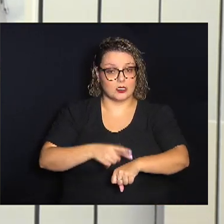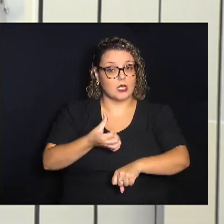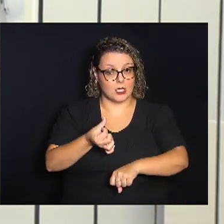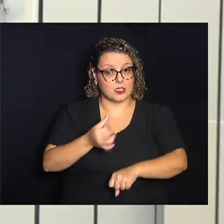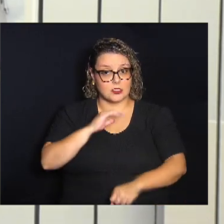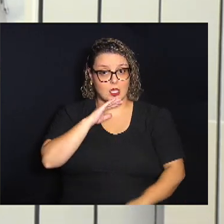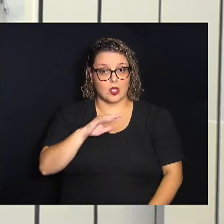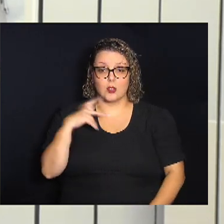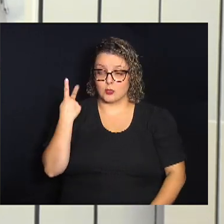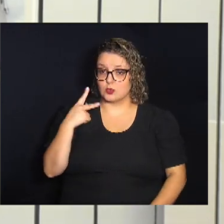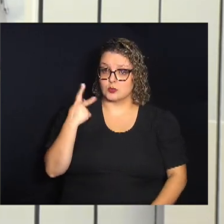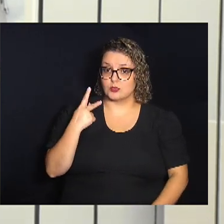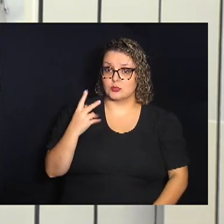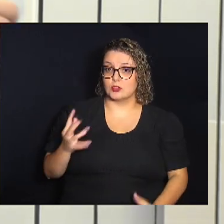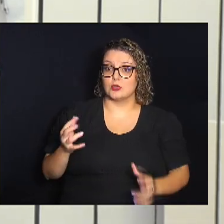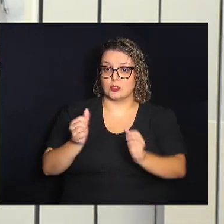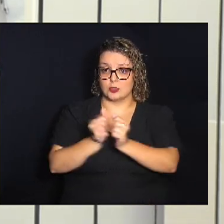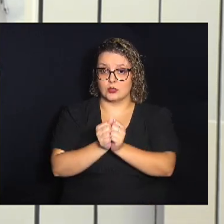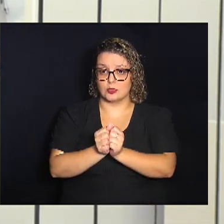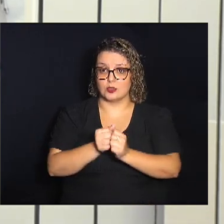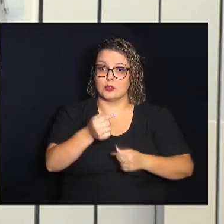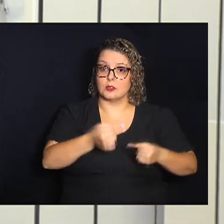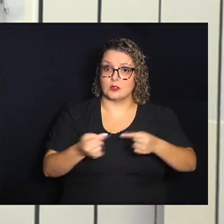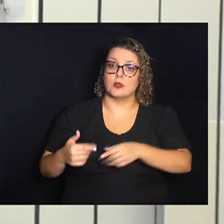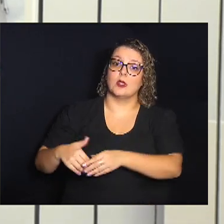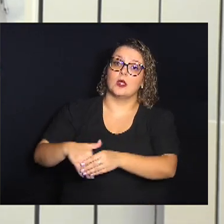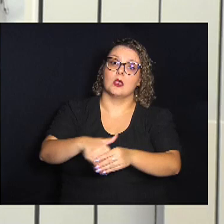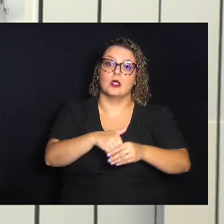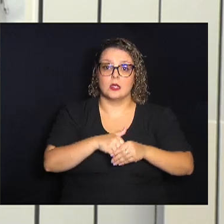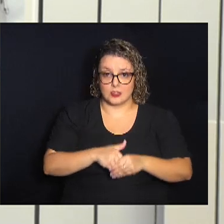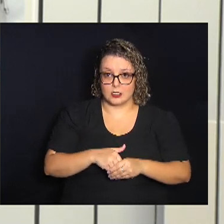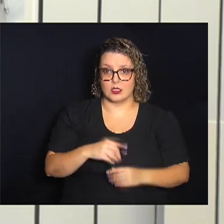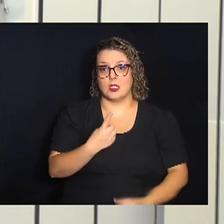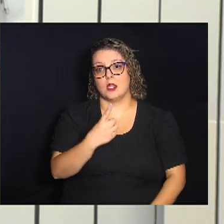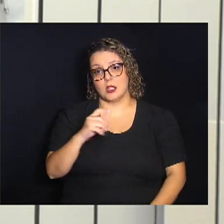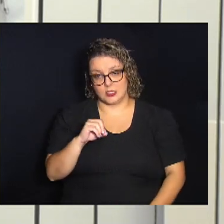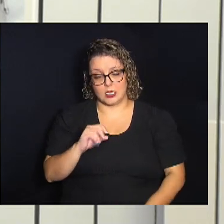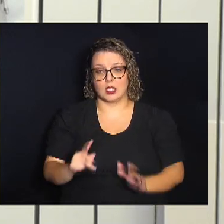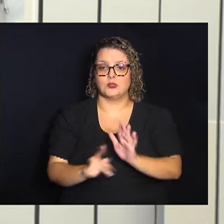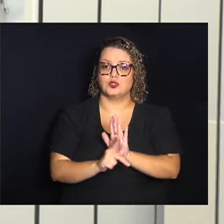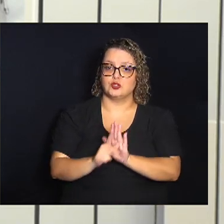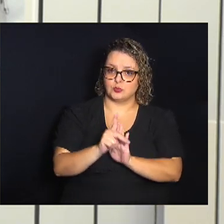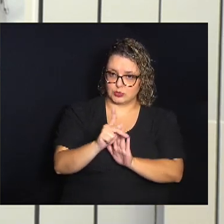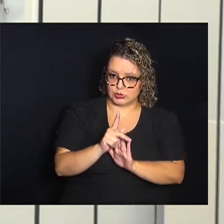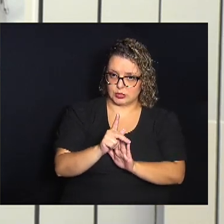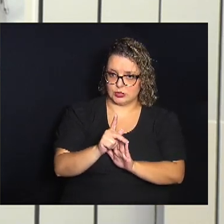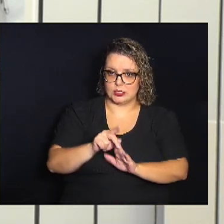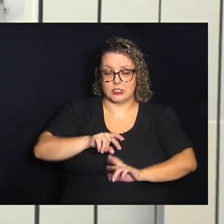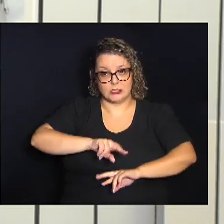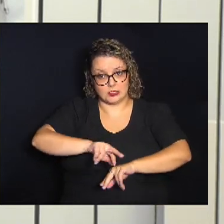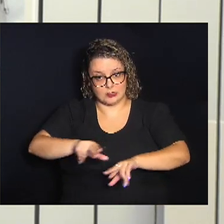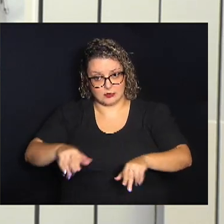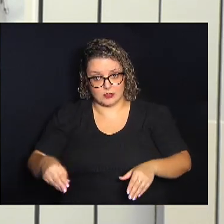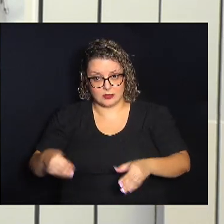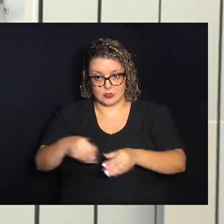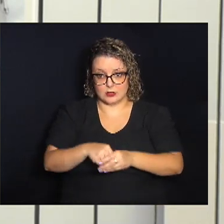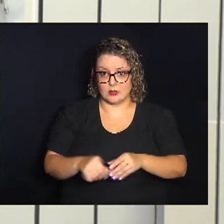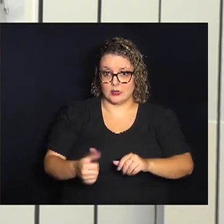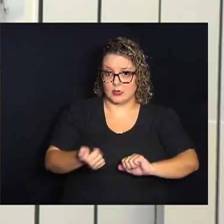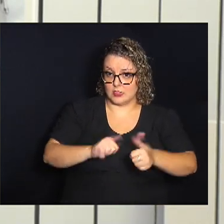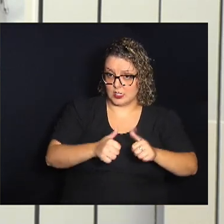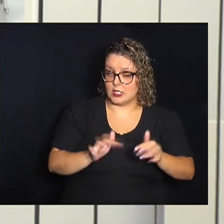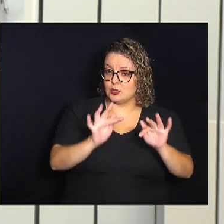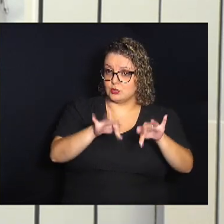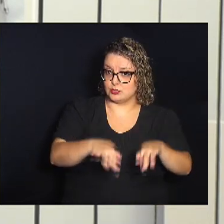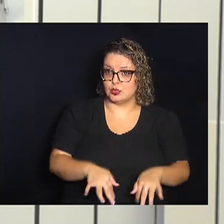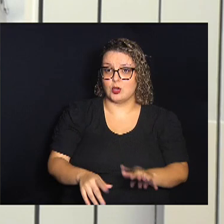os vereadores vão se reunir para discutir e votar 10 projetos. Entre eles está em análise final